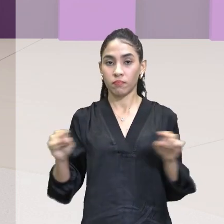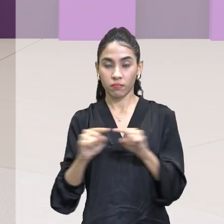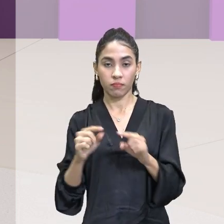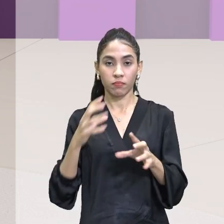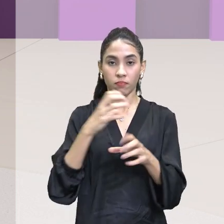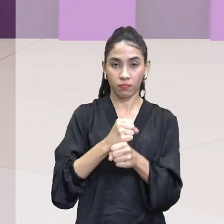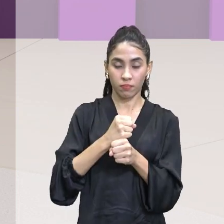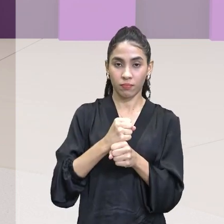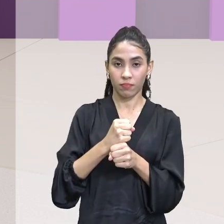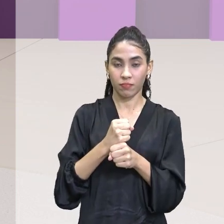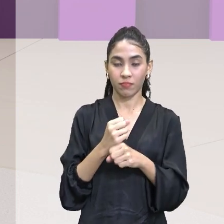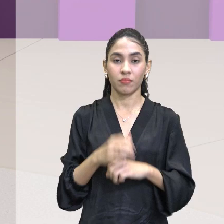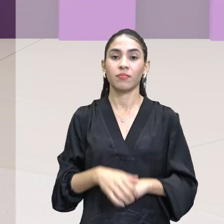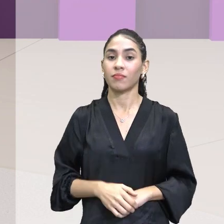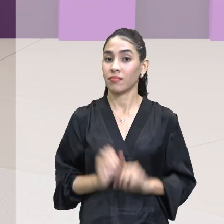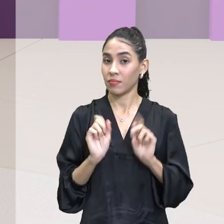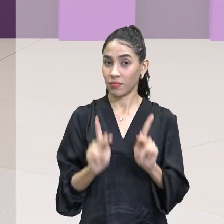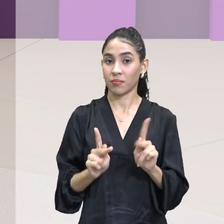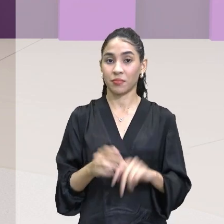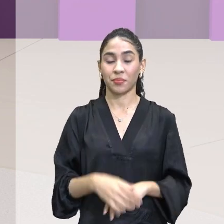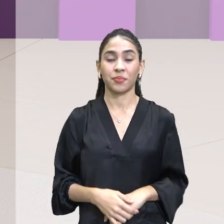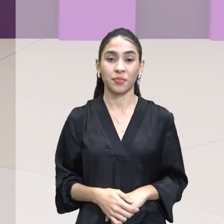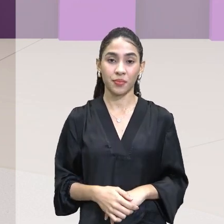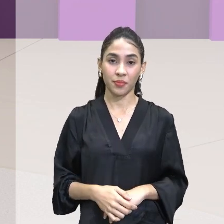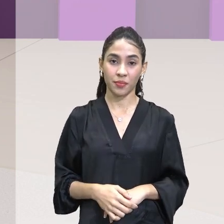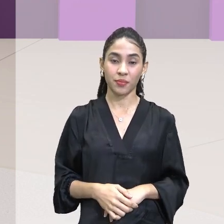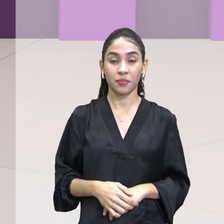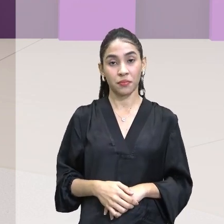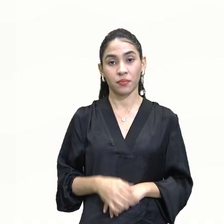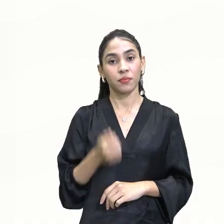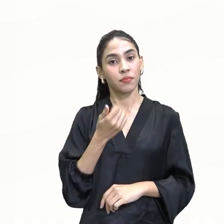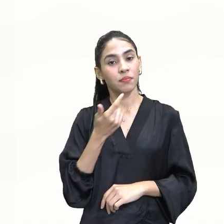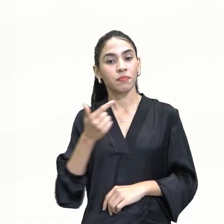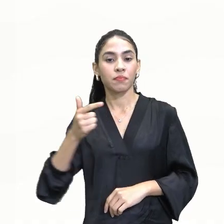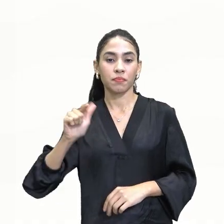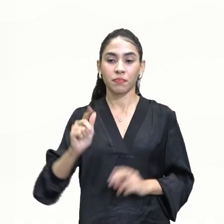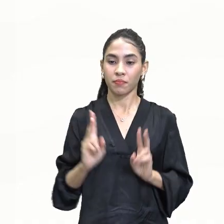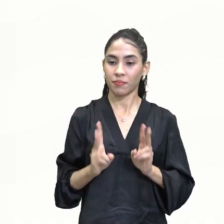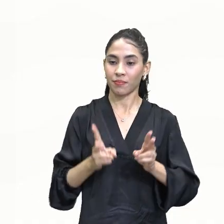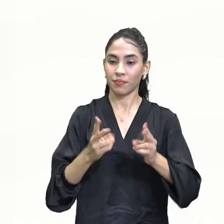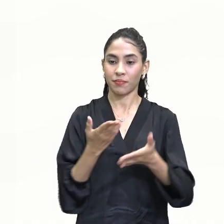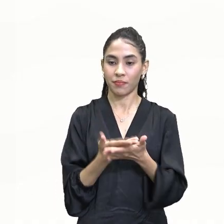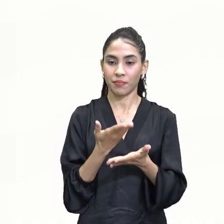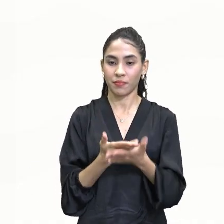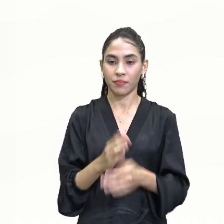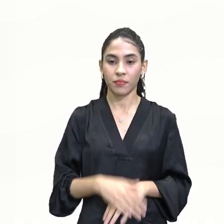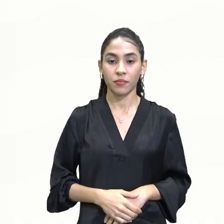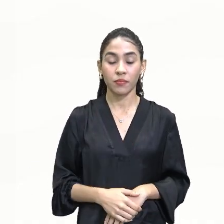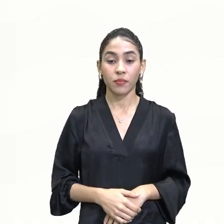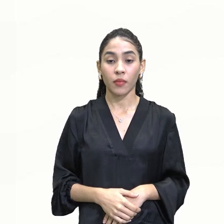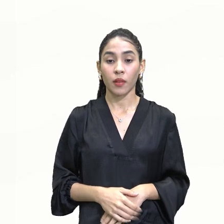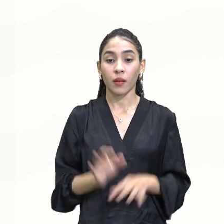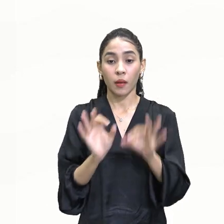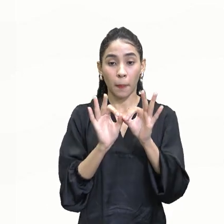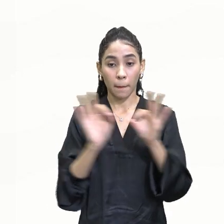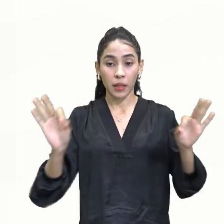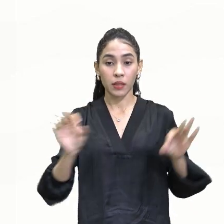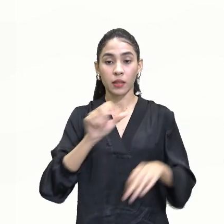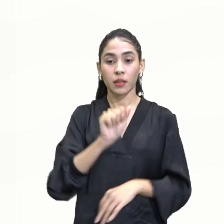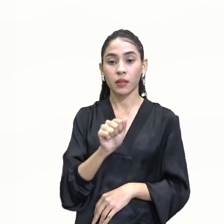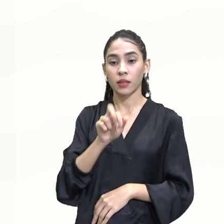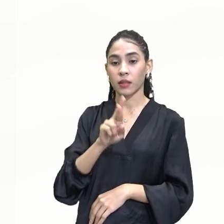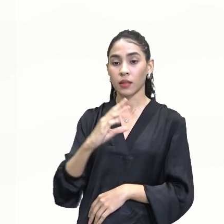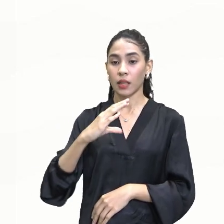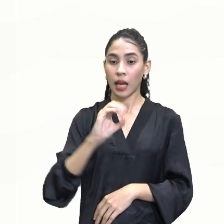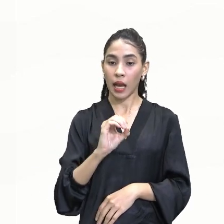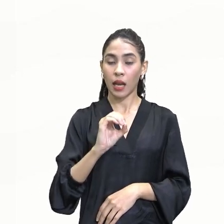circunferência trigonométrica, tudo bem? Avançando então aqui no nosso estudo, nós temos medidas de arco, e quando